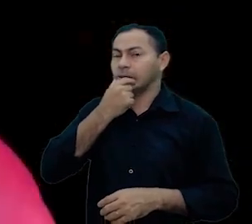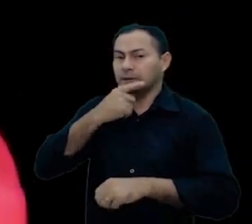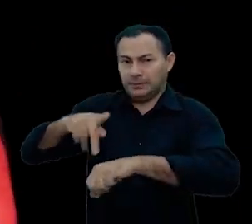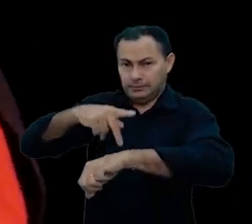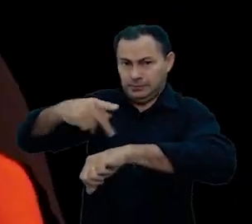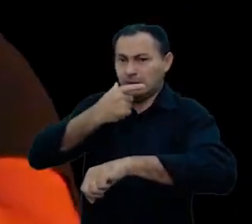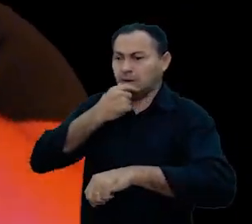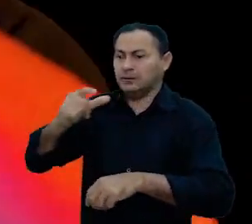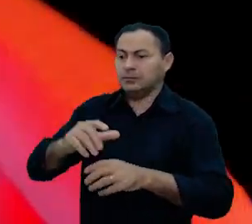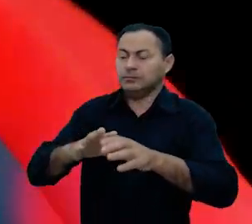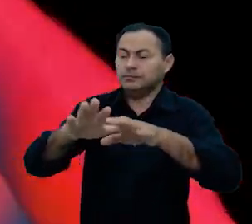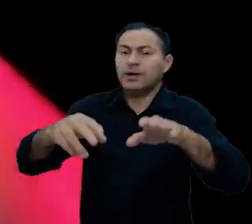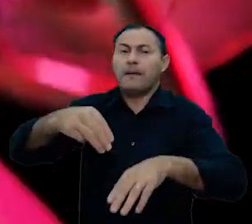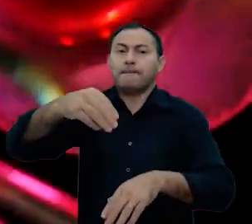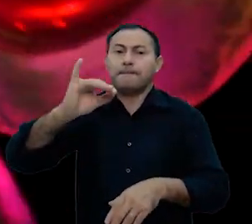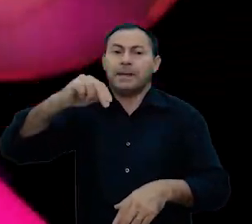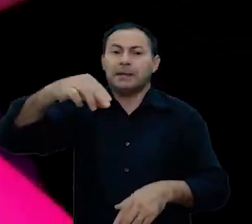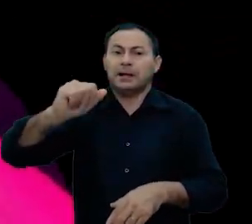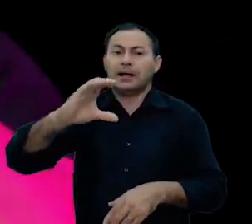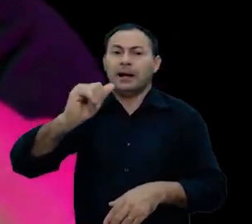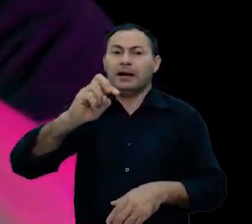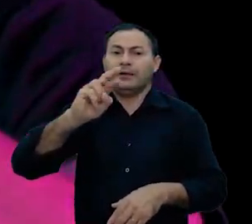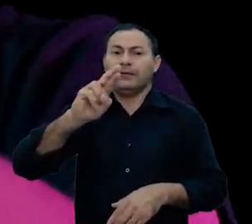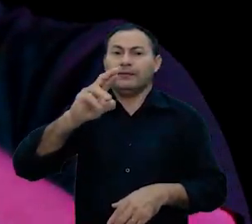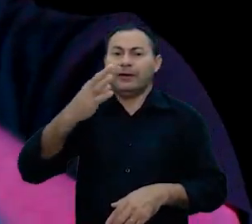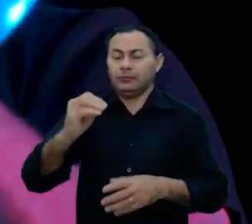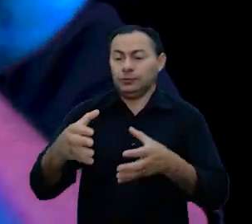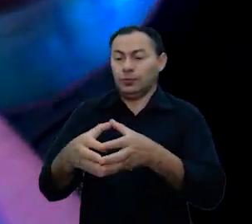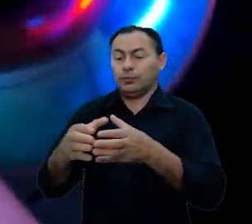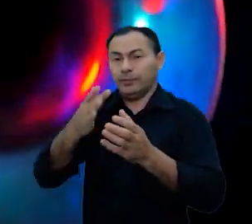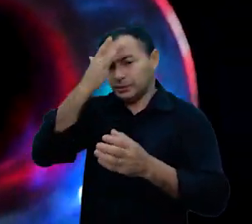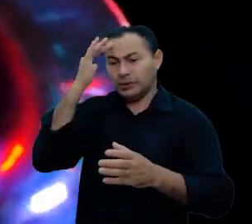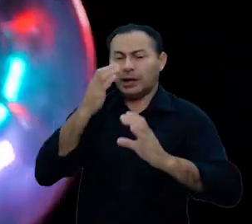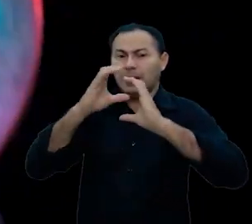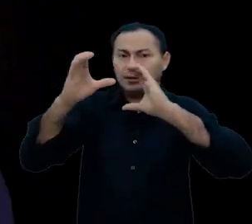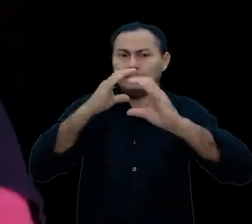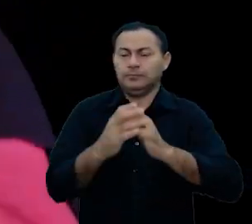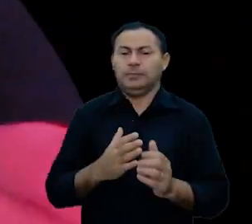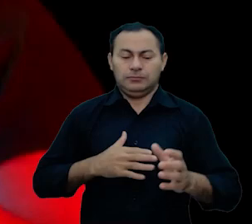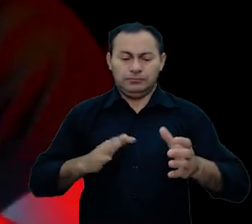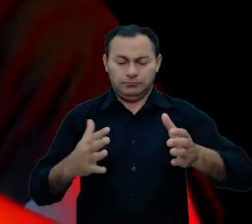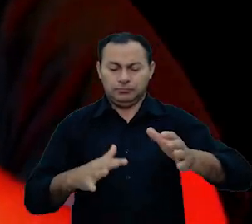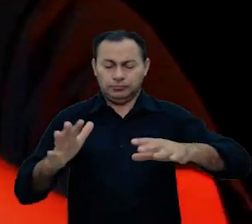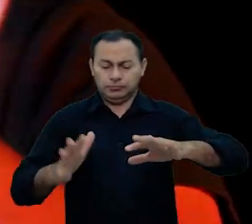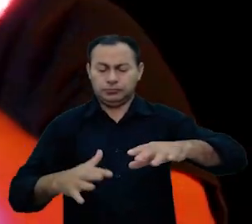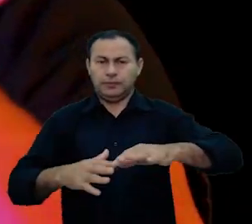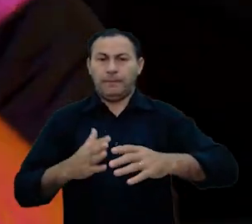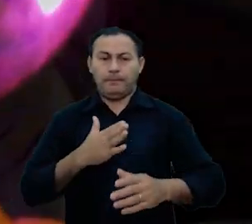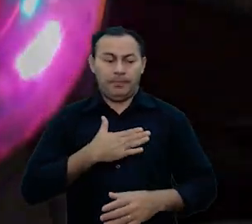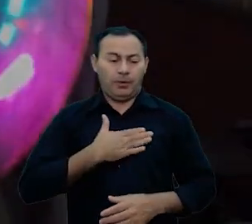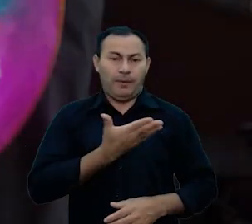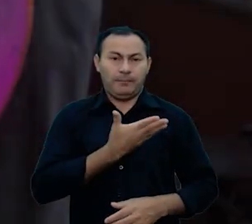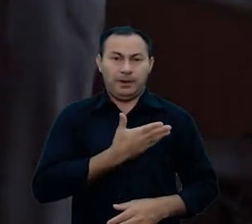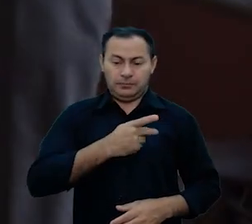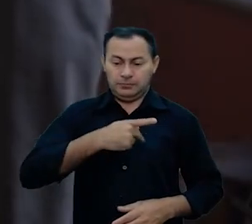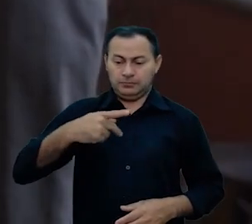mina de carvão que tinha uma banda, na qual meu avô era o trombonista. E esse meu amigo pastor diz: no oeste da Pensilvânia